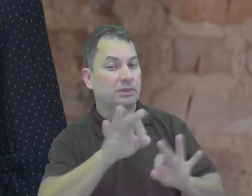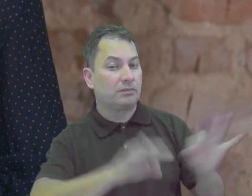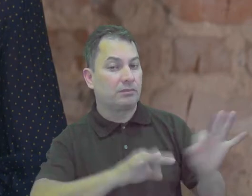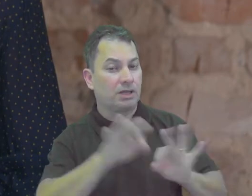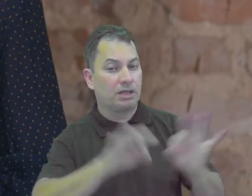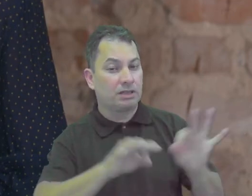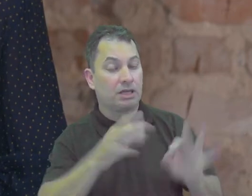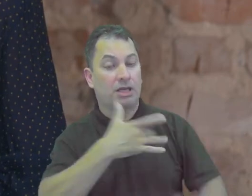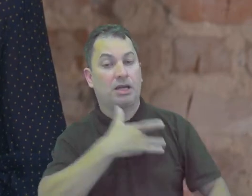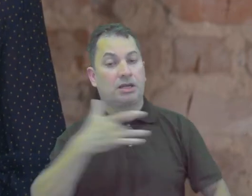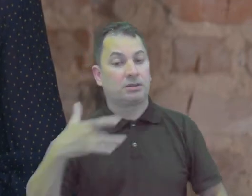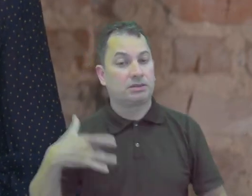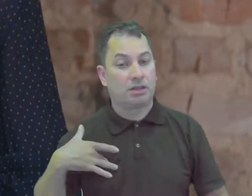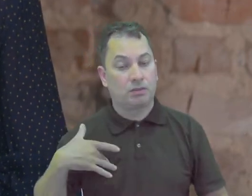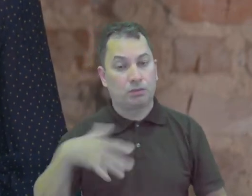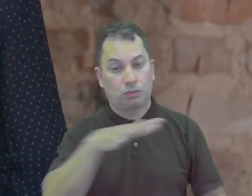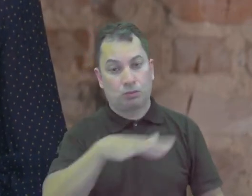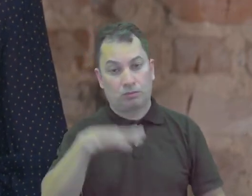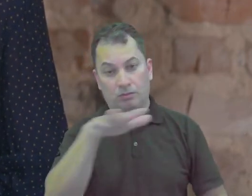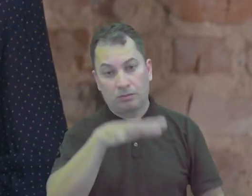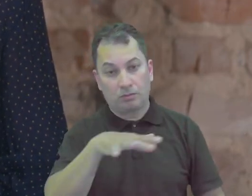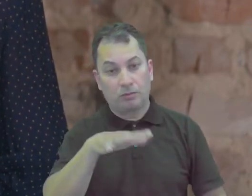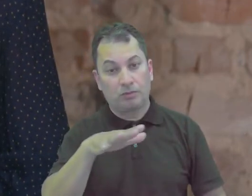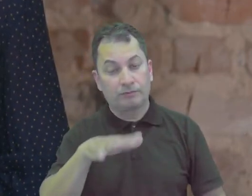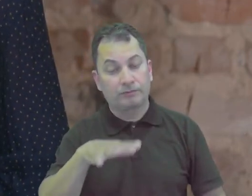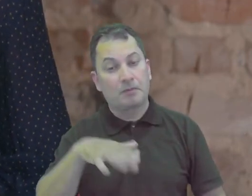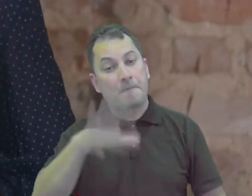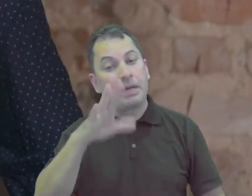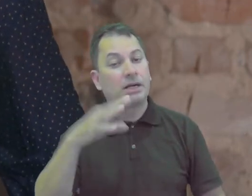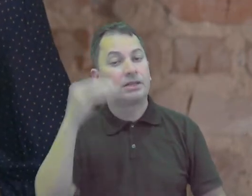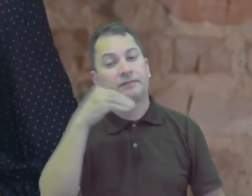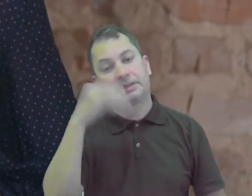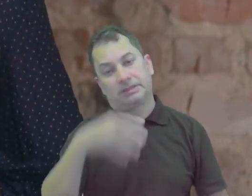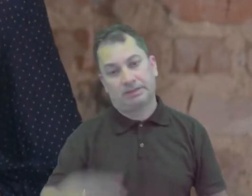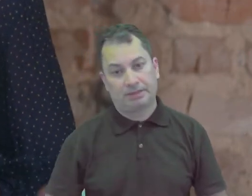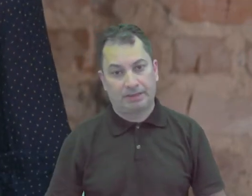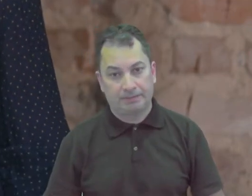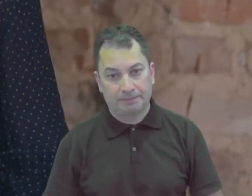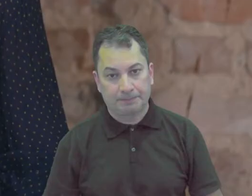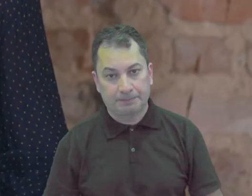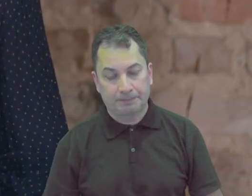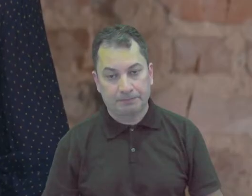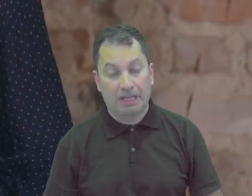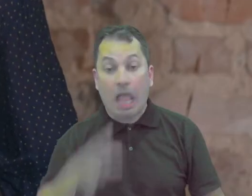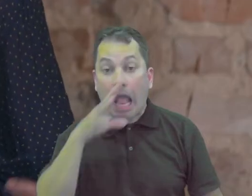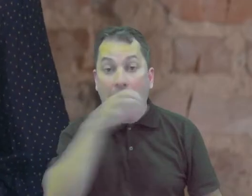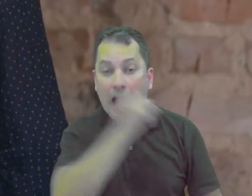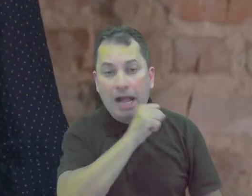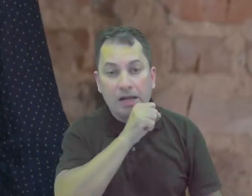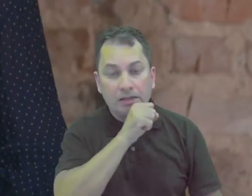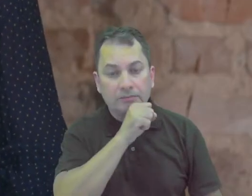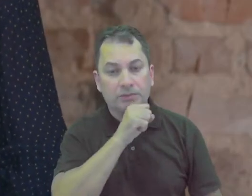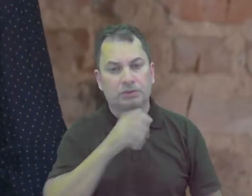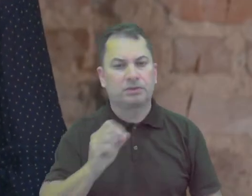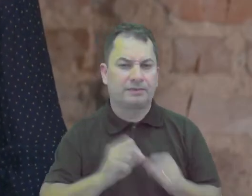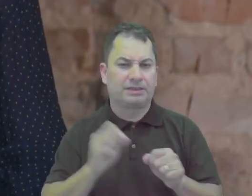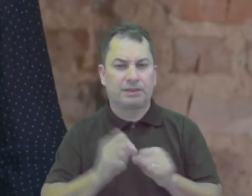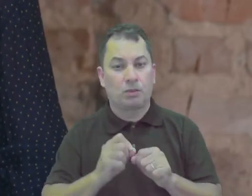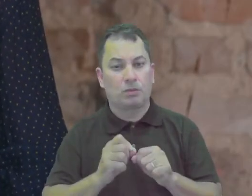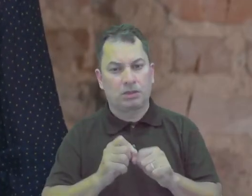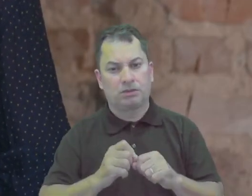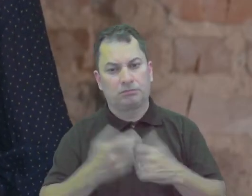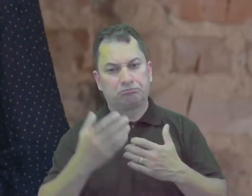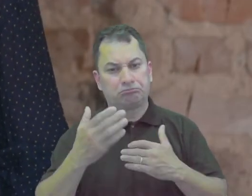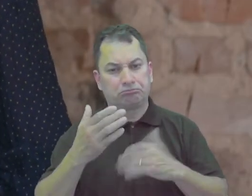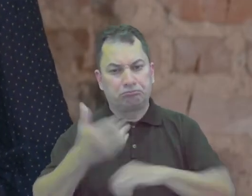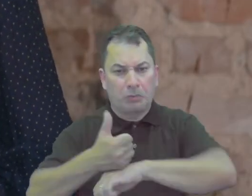mais vulneráveis das regiões atingidas, né? E de uma maneira ágil, né, para mobilizar profissionais